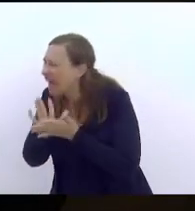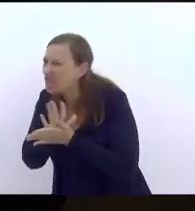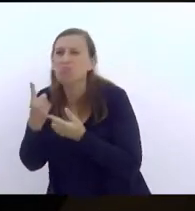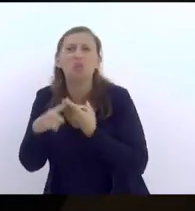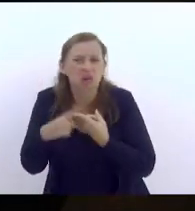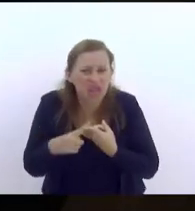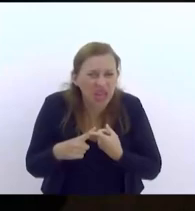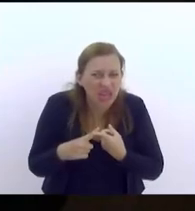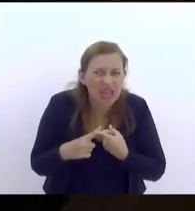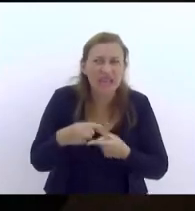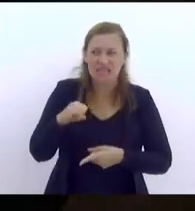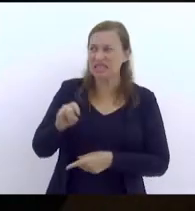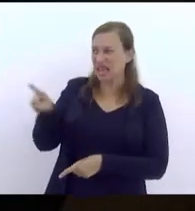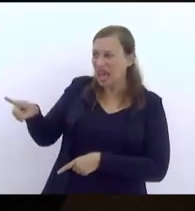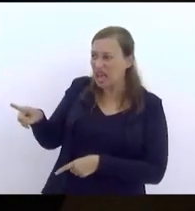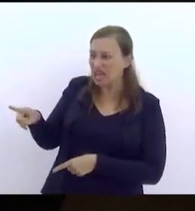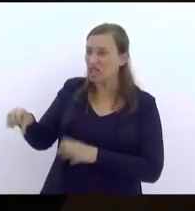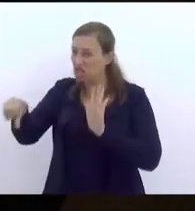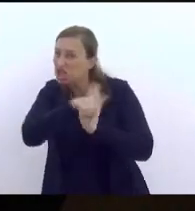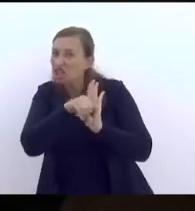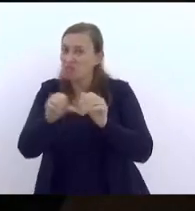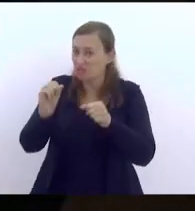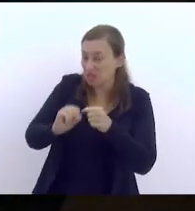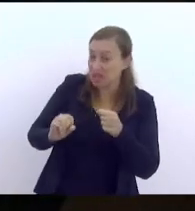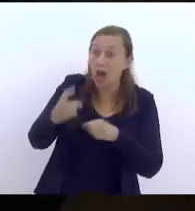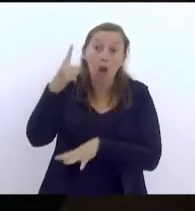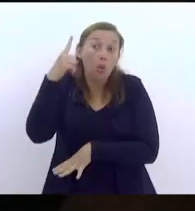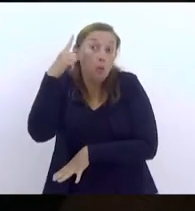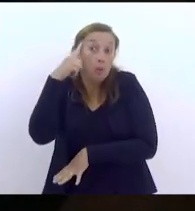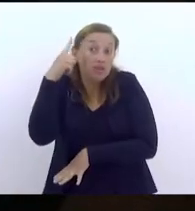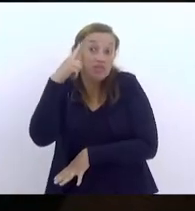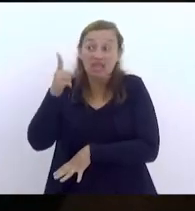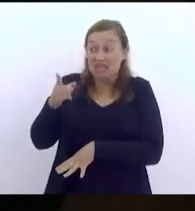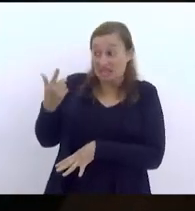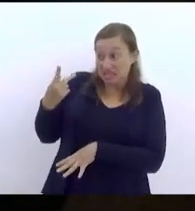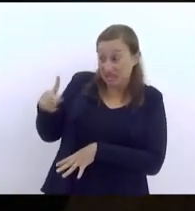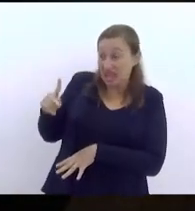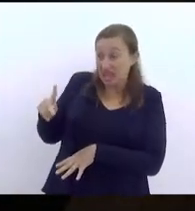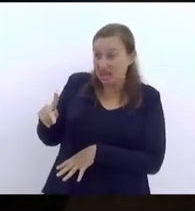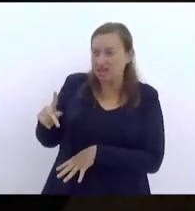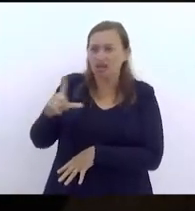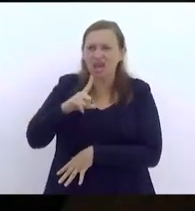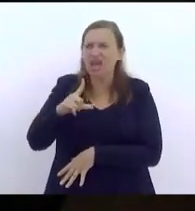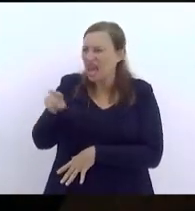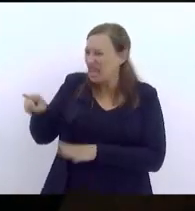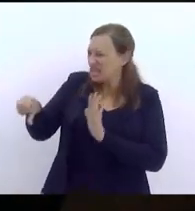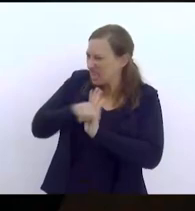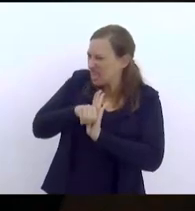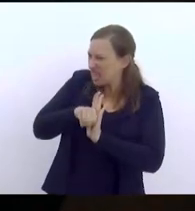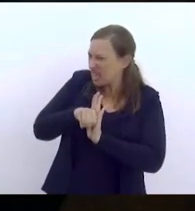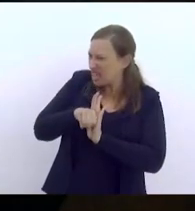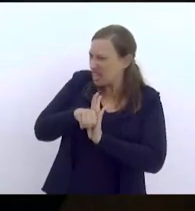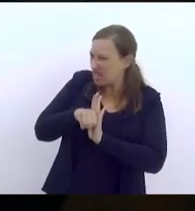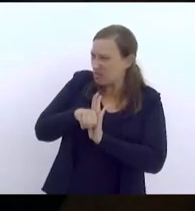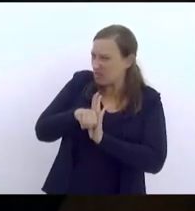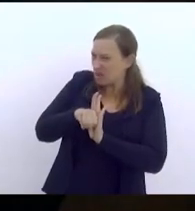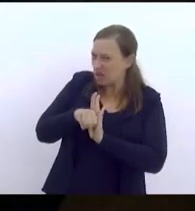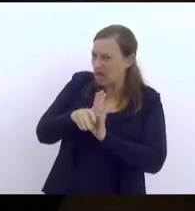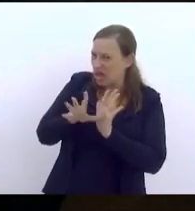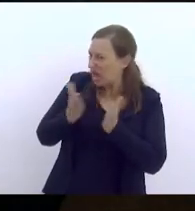quê? Se eles cometeram um crime no pensamento que eles mesmos têm, eu quero saber se esse crime aqui prescreveu.